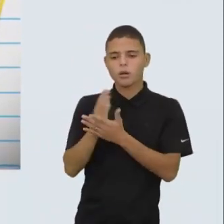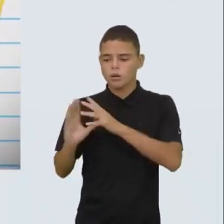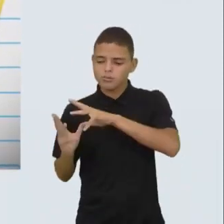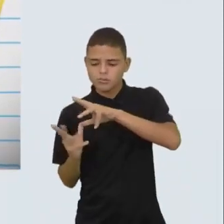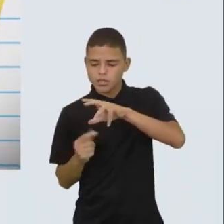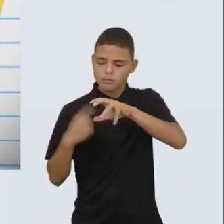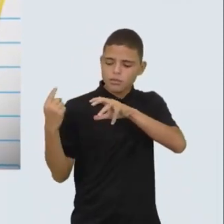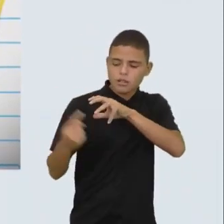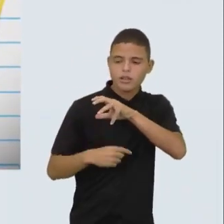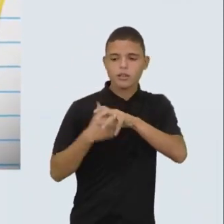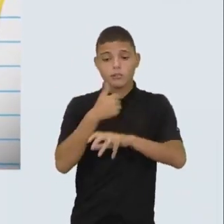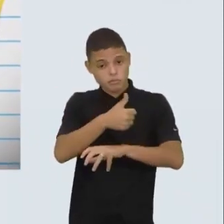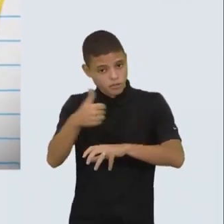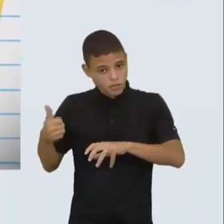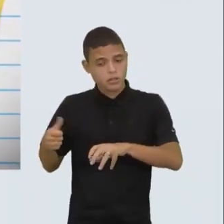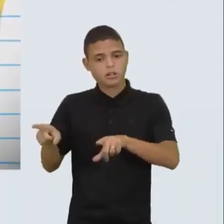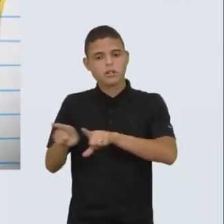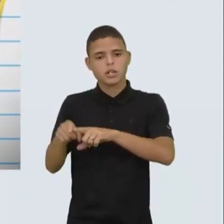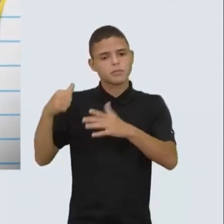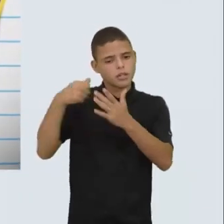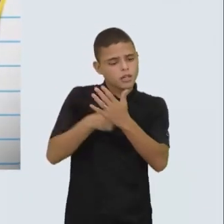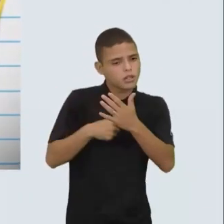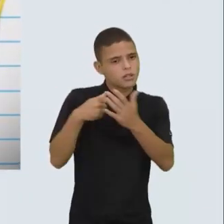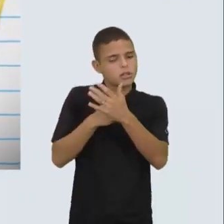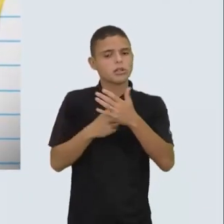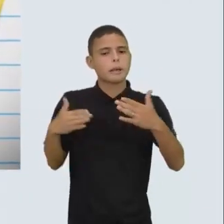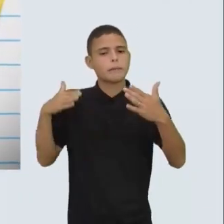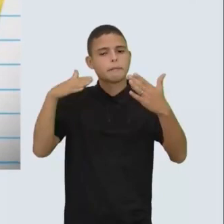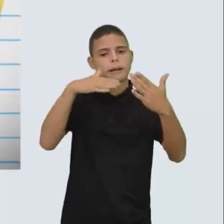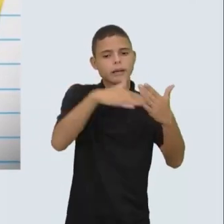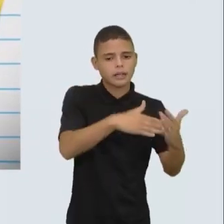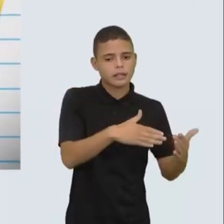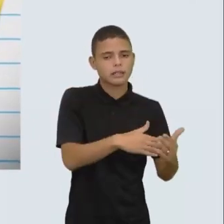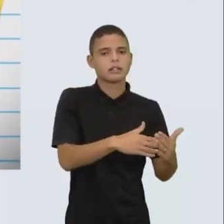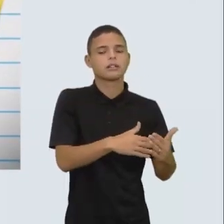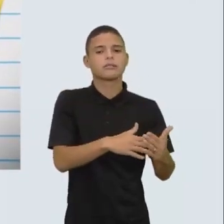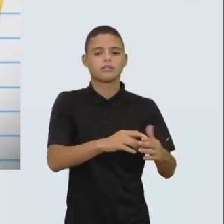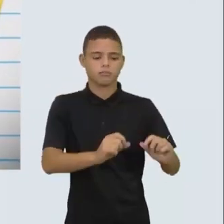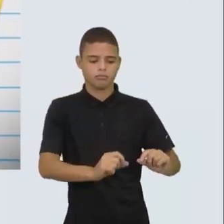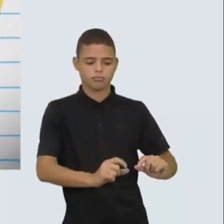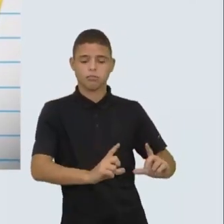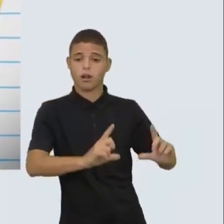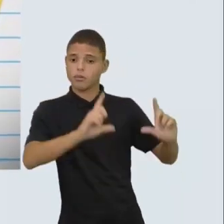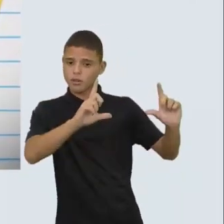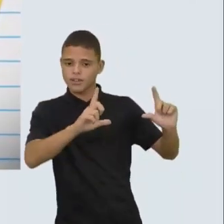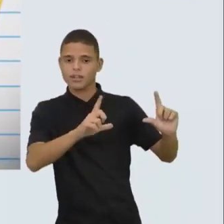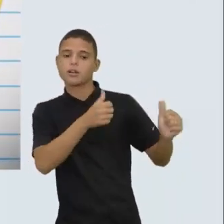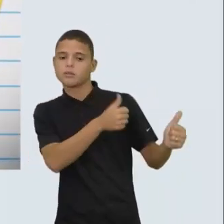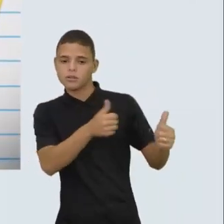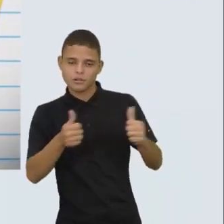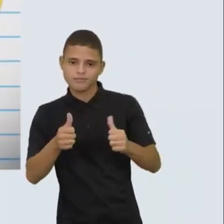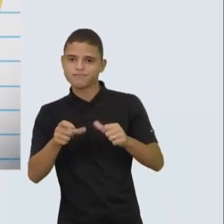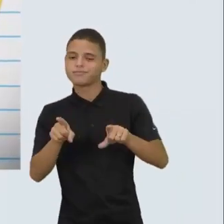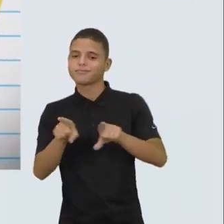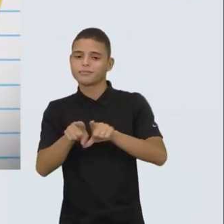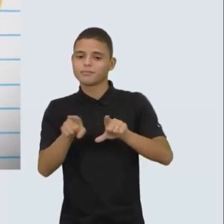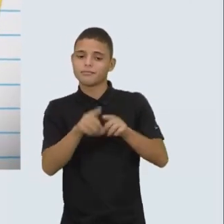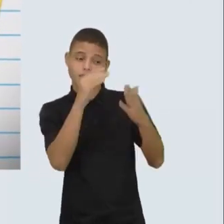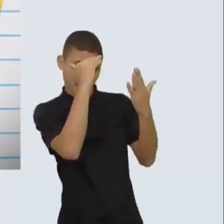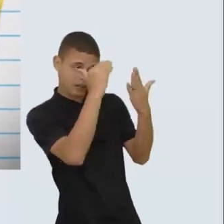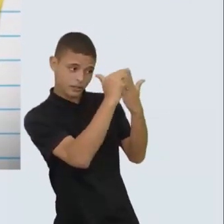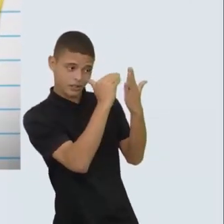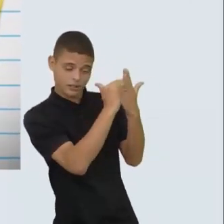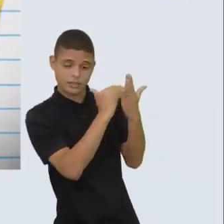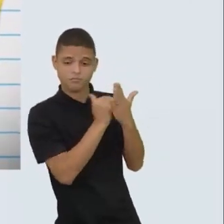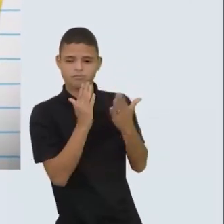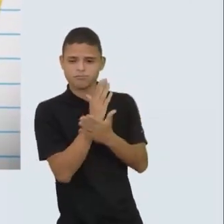desertificação, secas e inundações, e lutar para alcançar um mundo neutro em termos de degradação do solo. Tomar medidas urgentes e